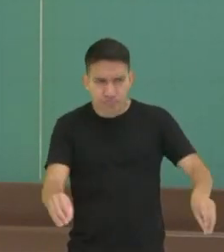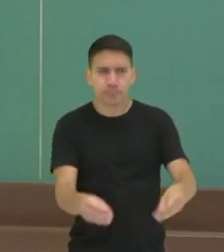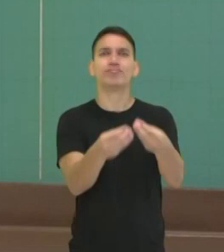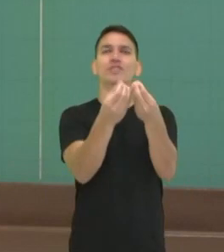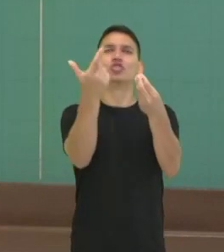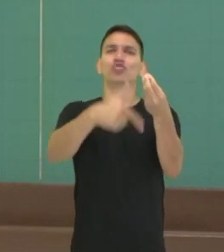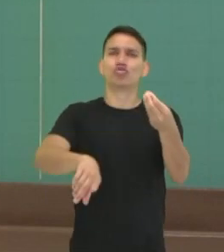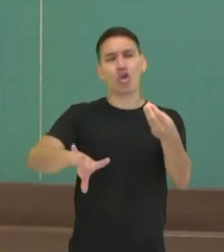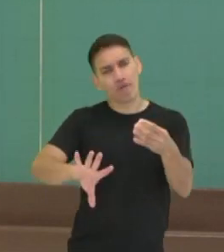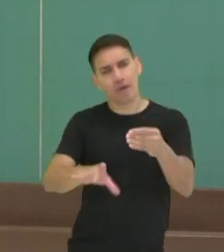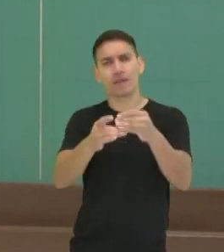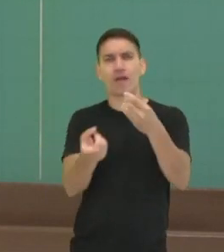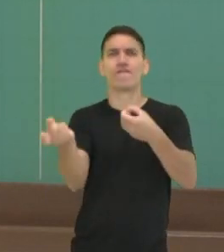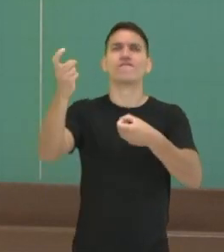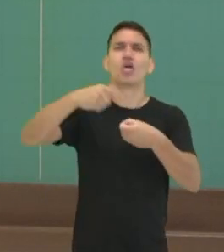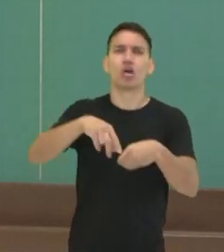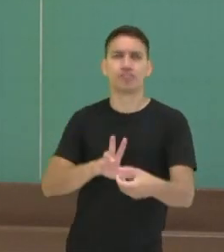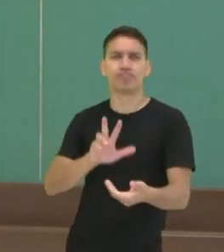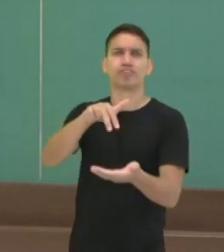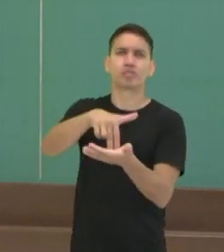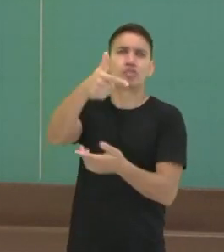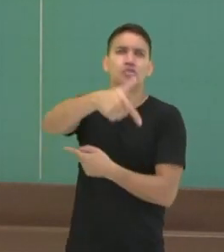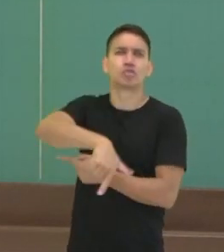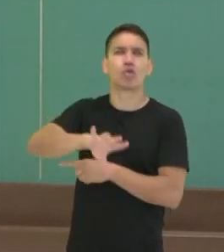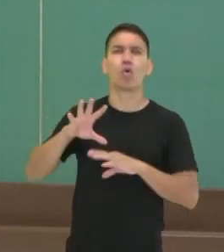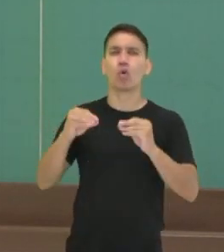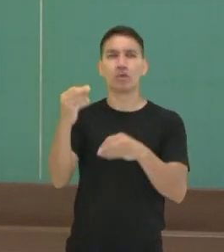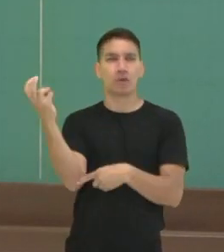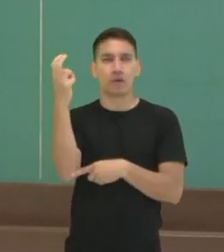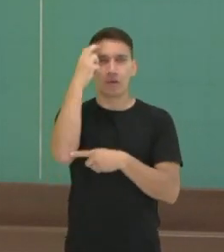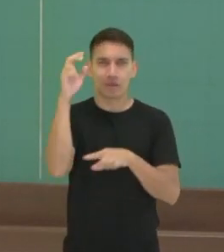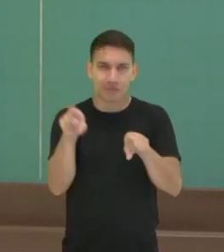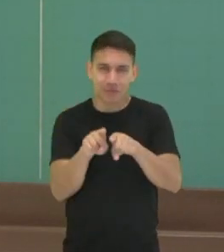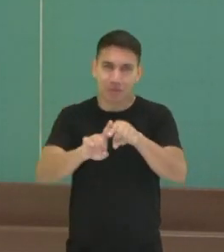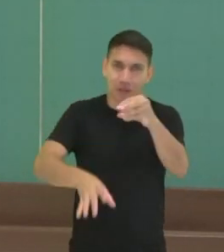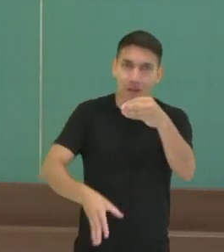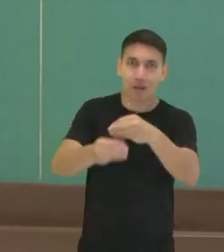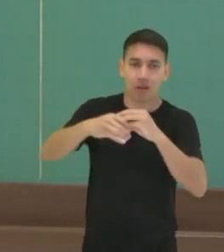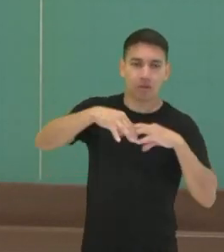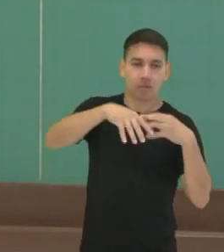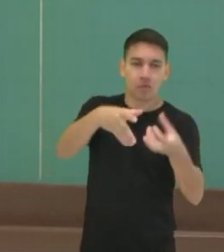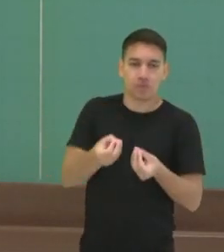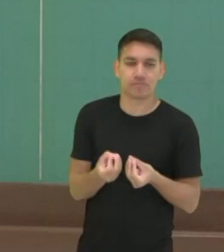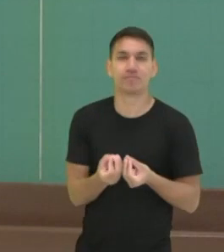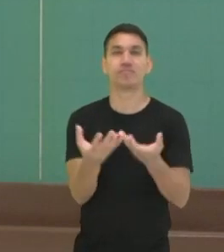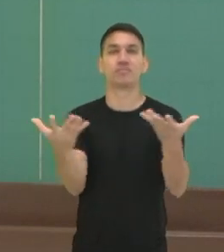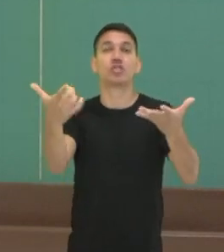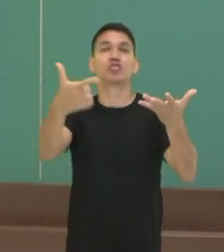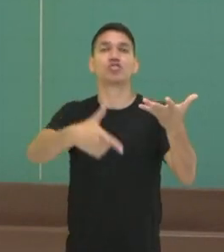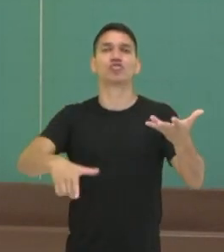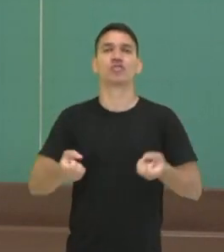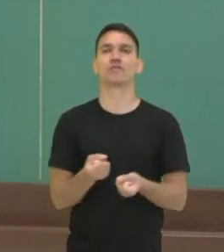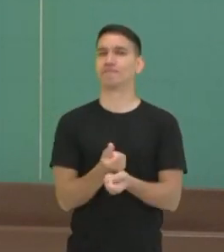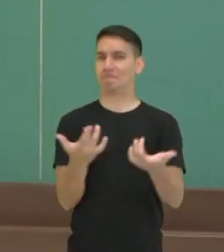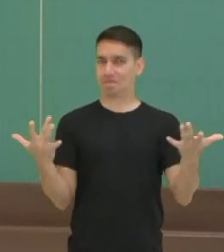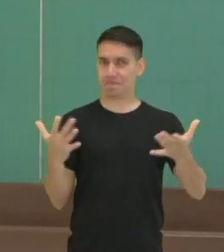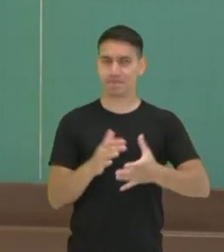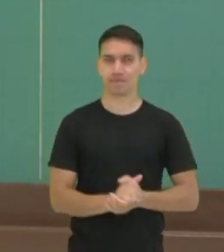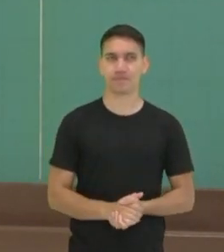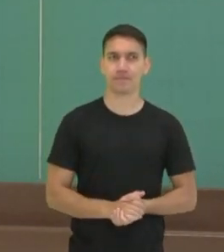trazido novamente. Toda a sua cultura, toda a sua contribuição para o mundo, ele quer trazer isso novamente para o mundo